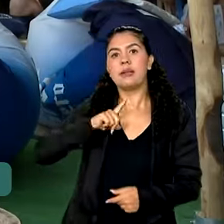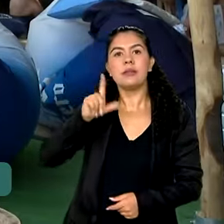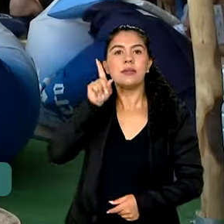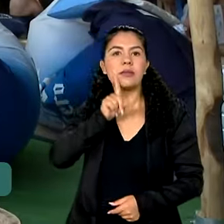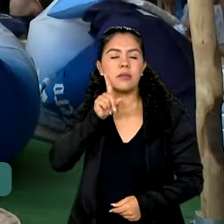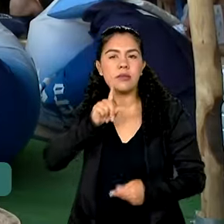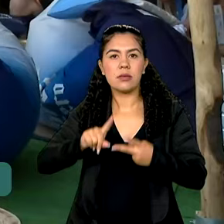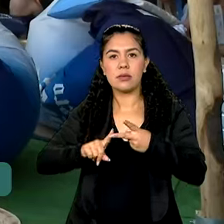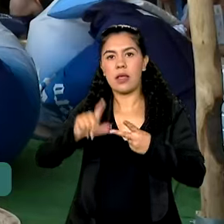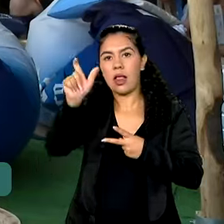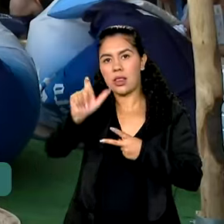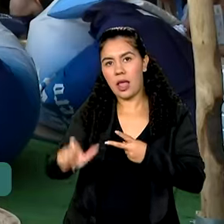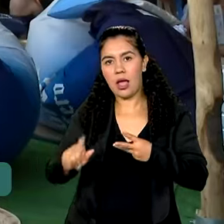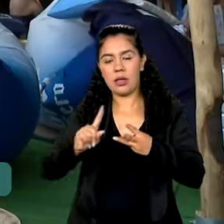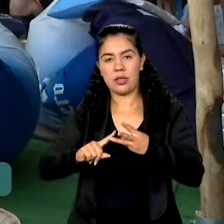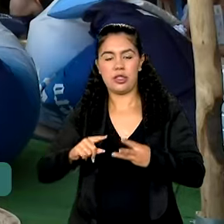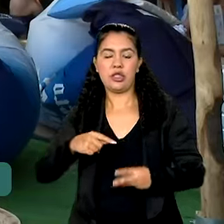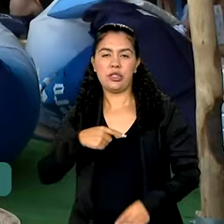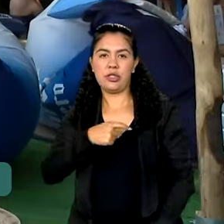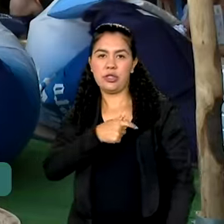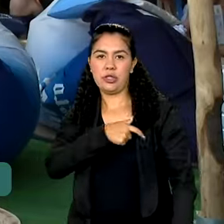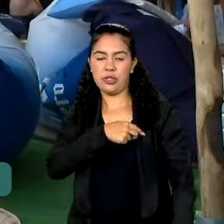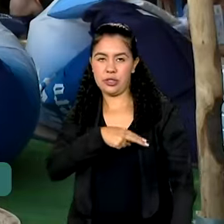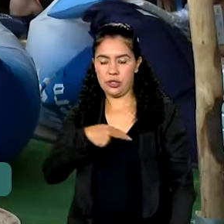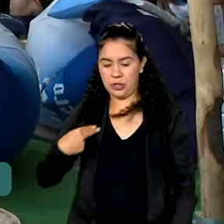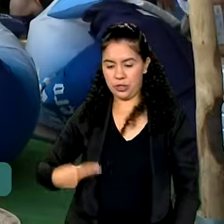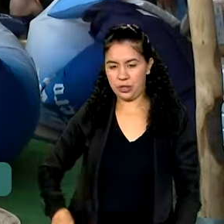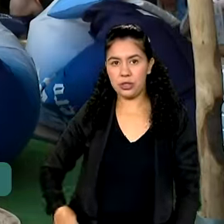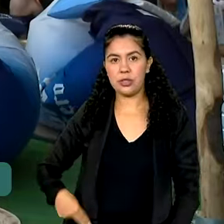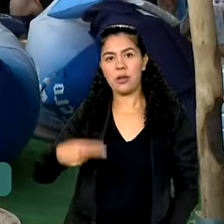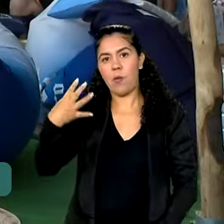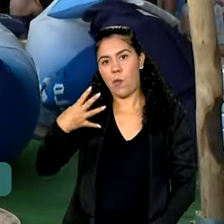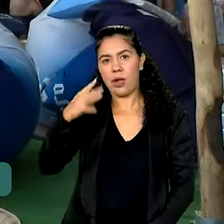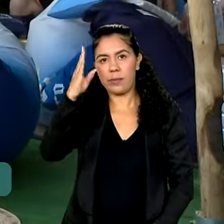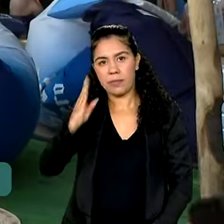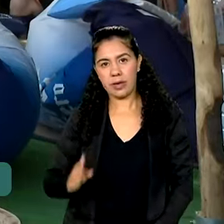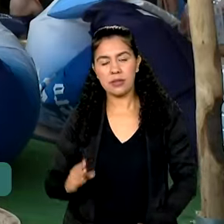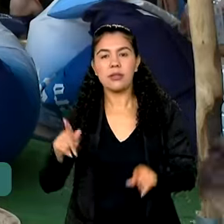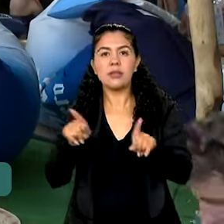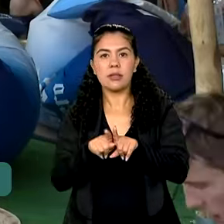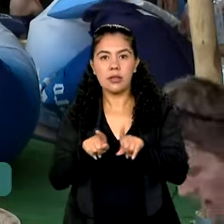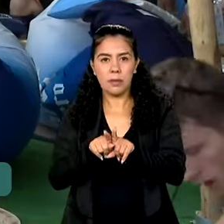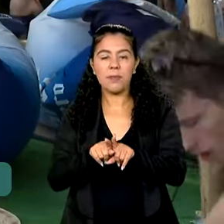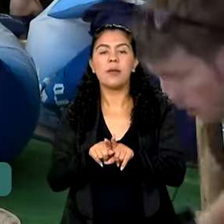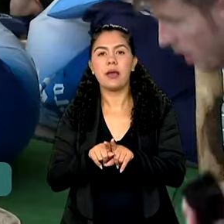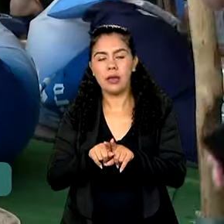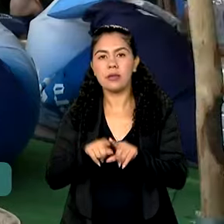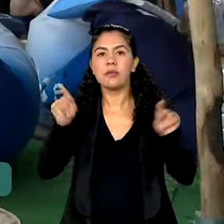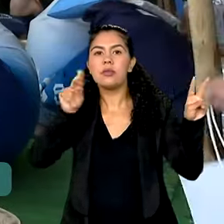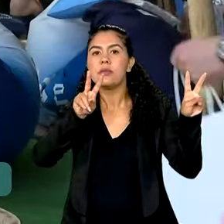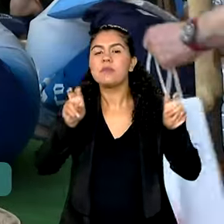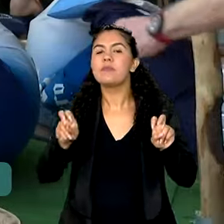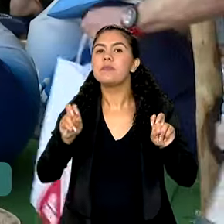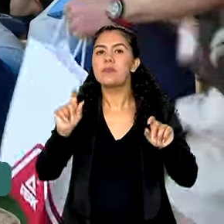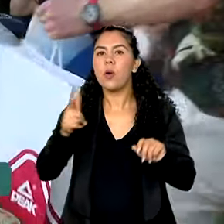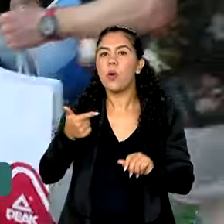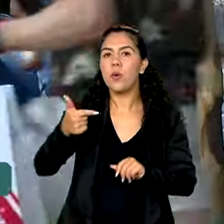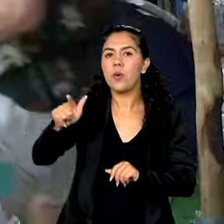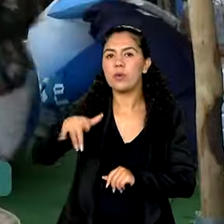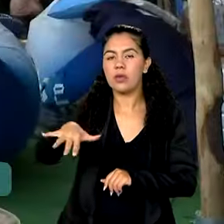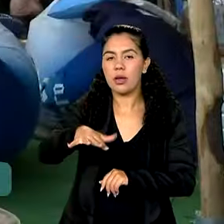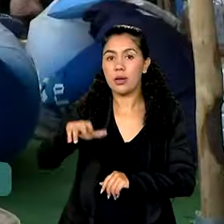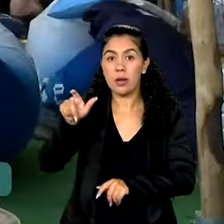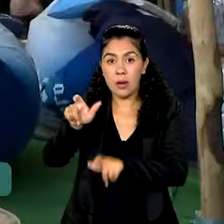Itália e China. Bom, no surf, se o mar estiver em boas condições lá no Tahiti, a expectativa é que as